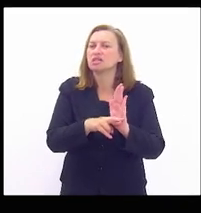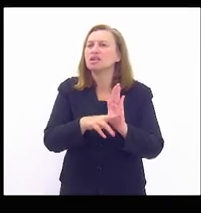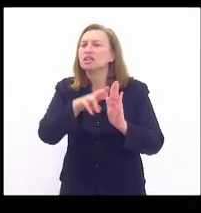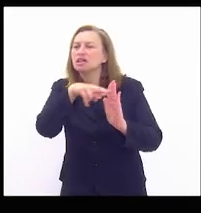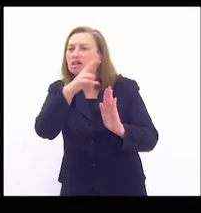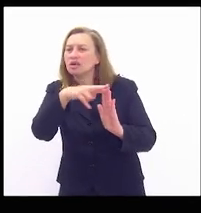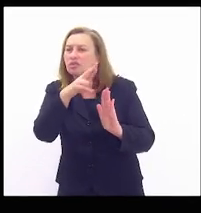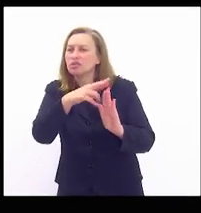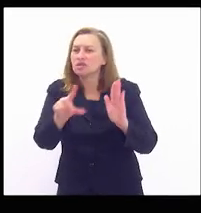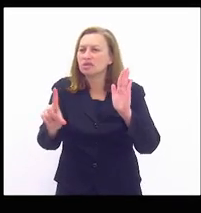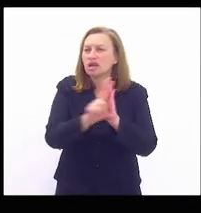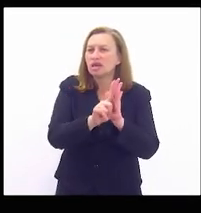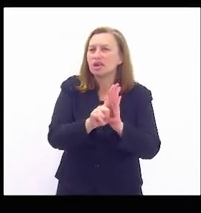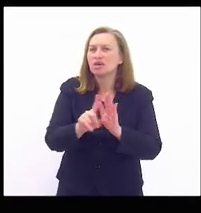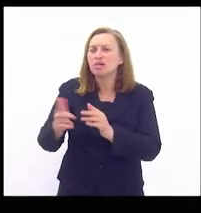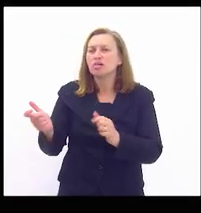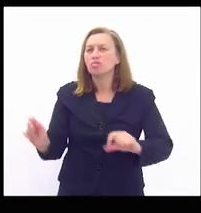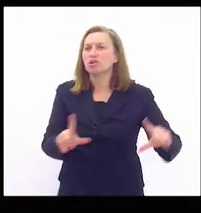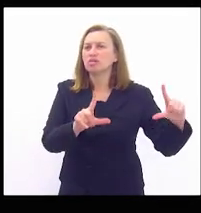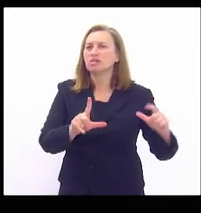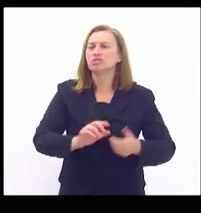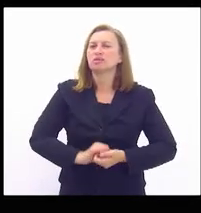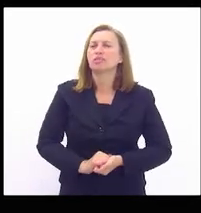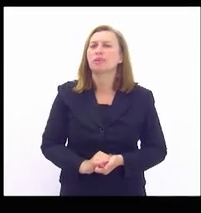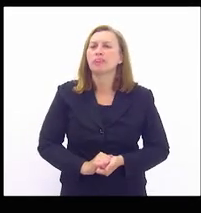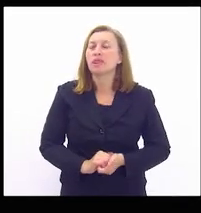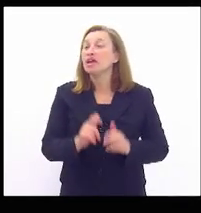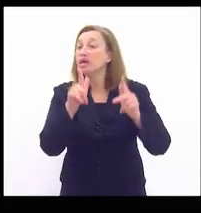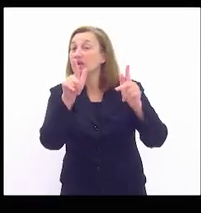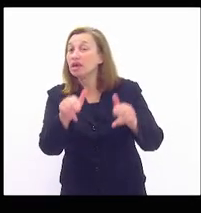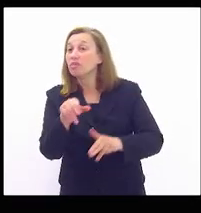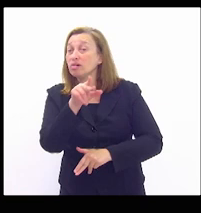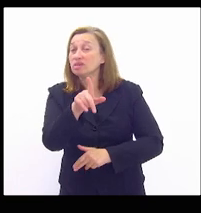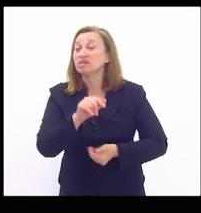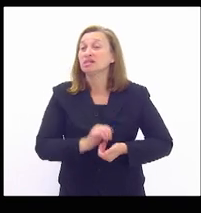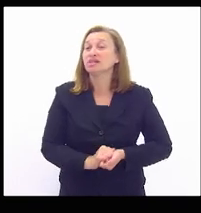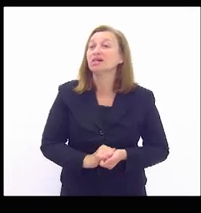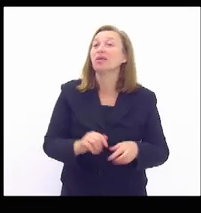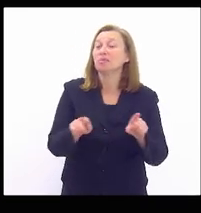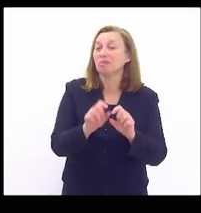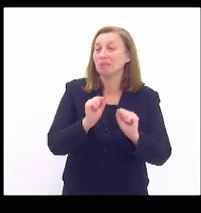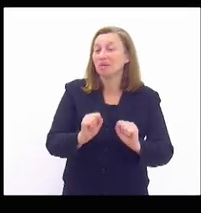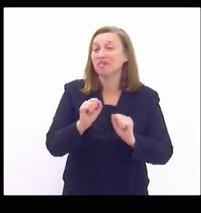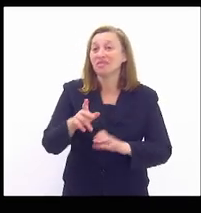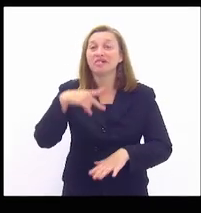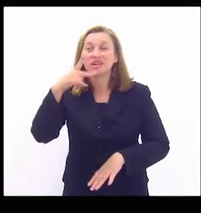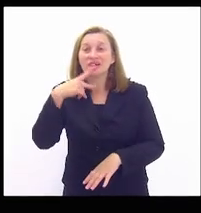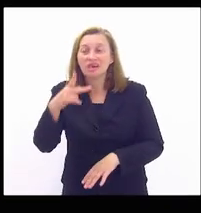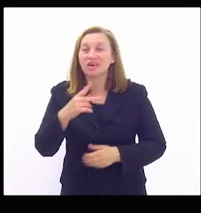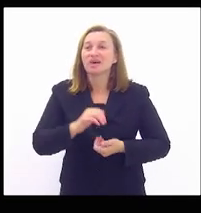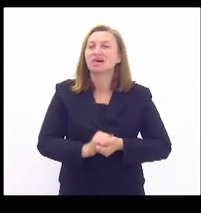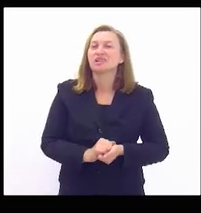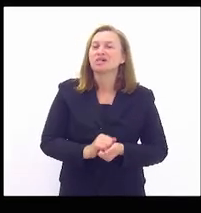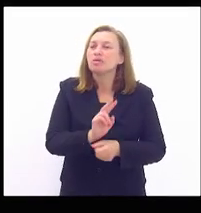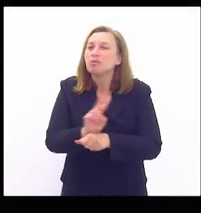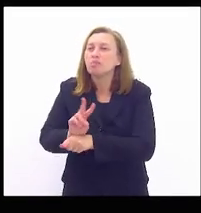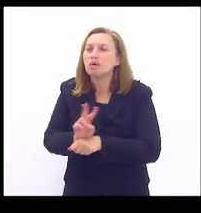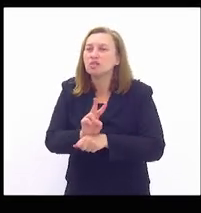resolução. Próximo, por favor. A mesma coisa, nós podemos falar da rede de